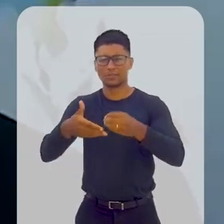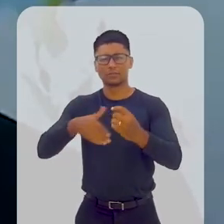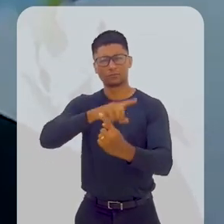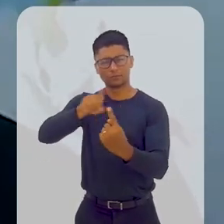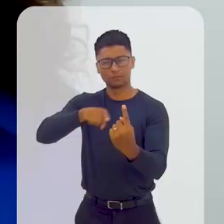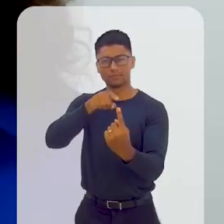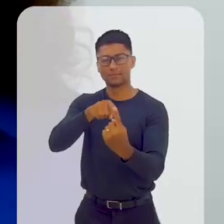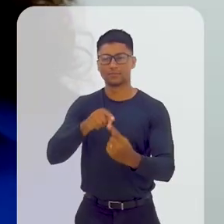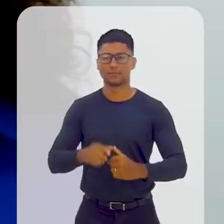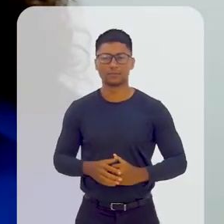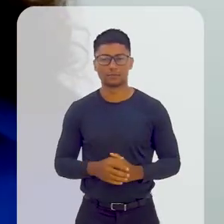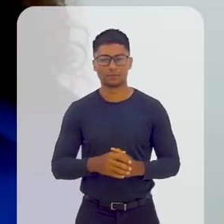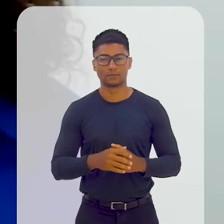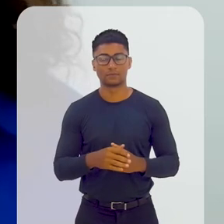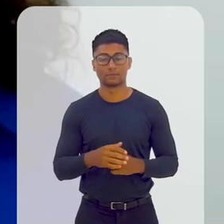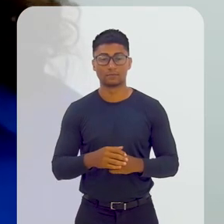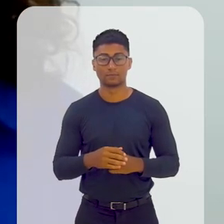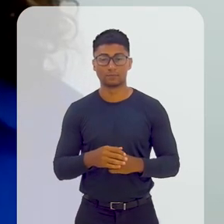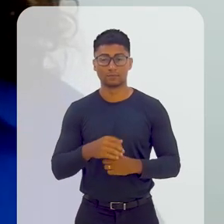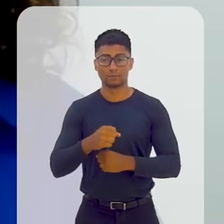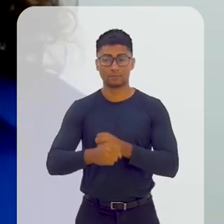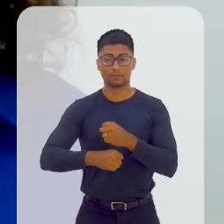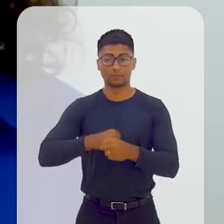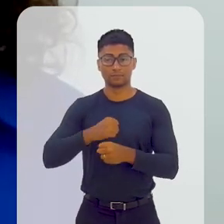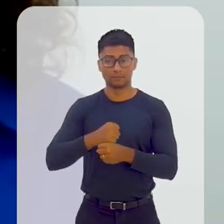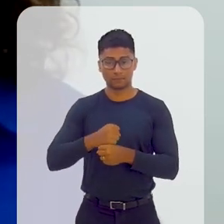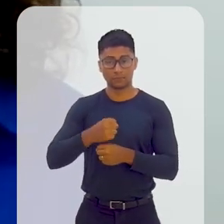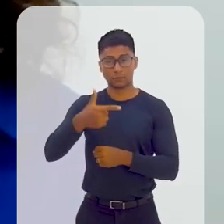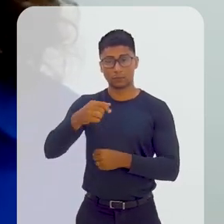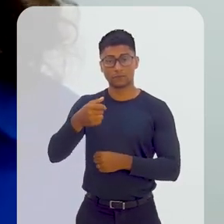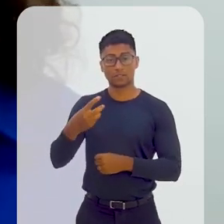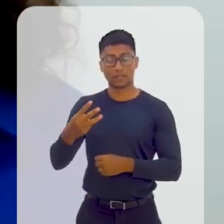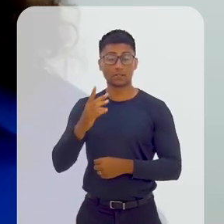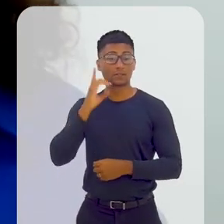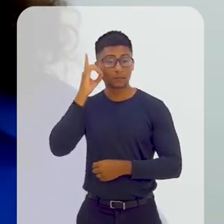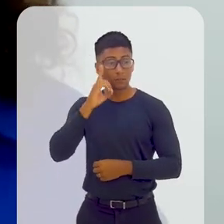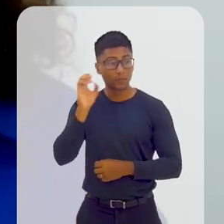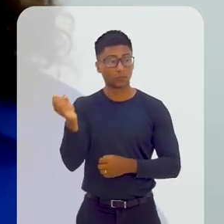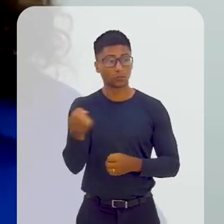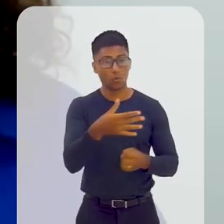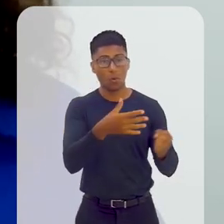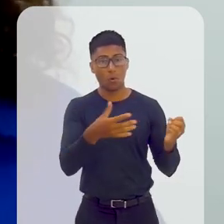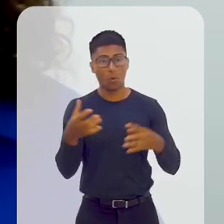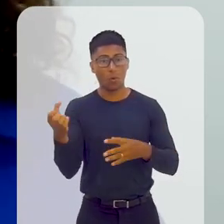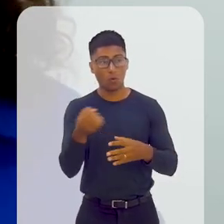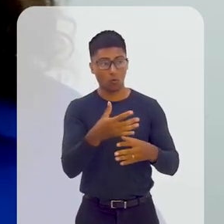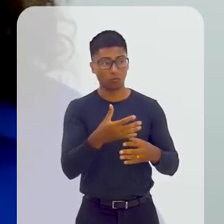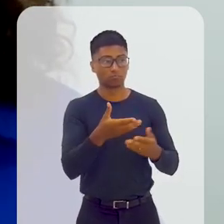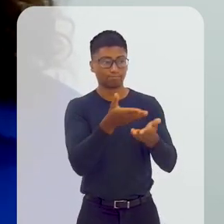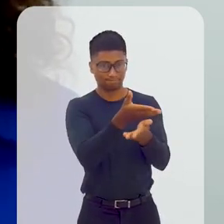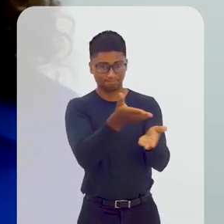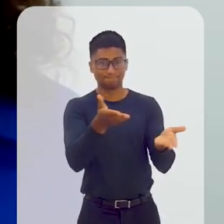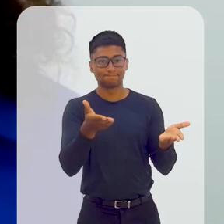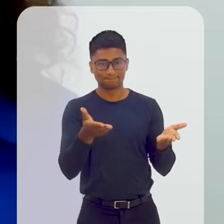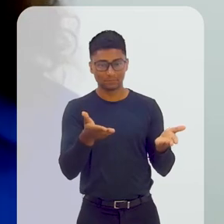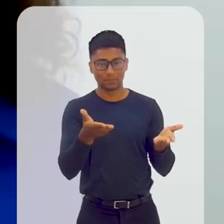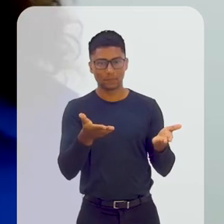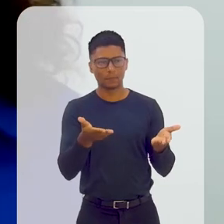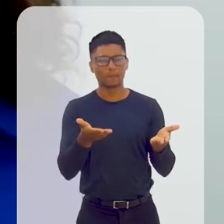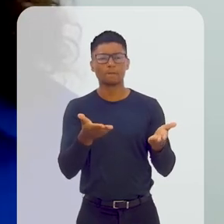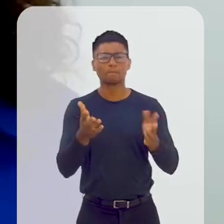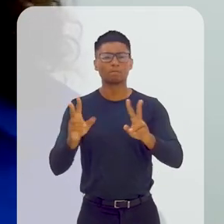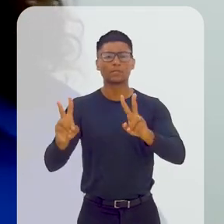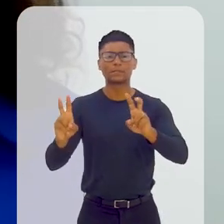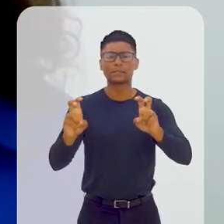esse objetivo. Em 2023, assumem os deputados numa nova legislatura. Quais devem ser os temas e o foco de